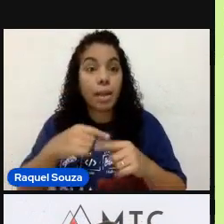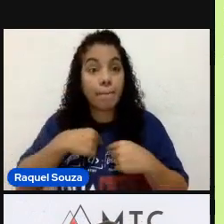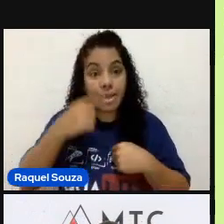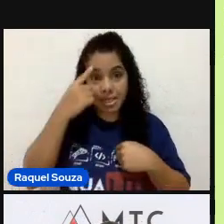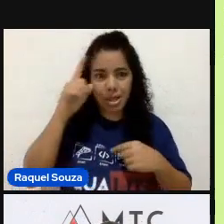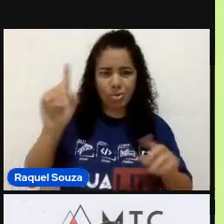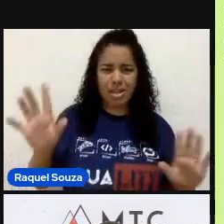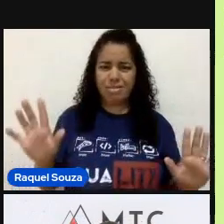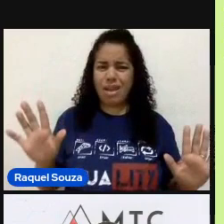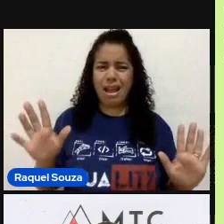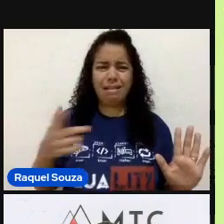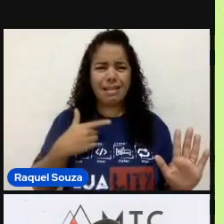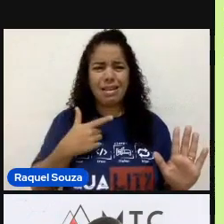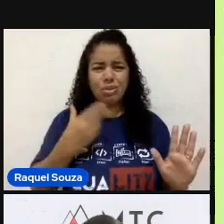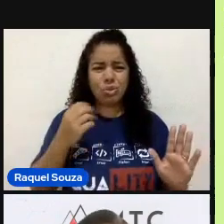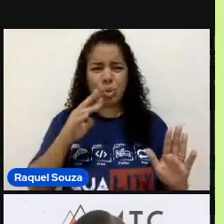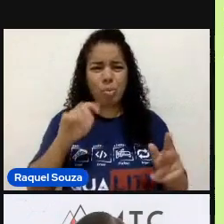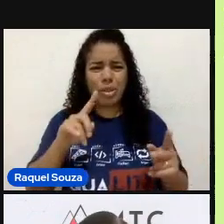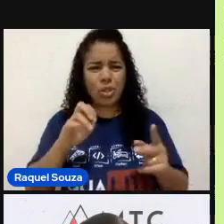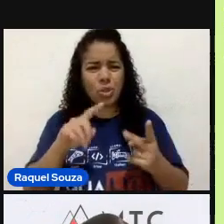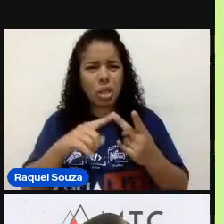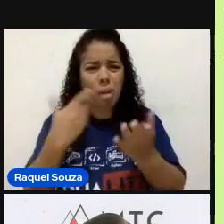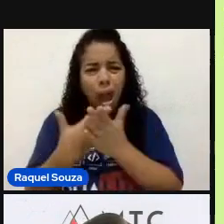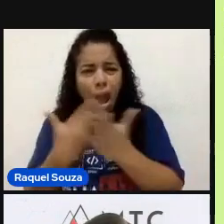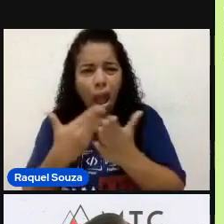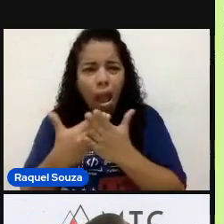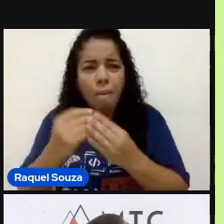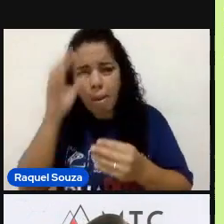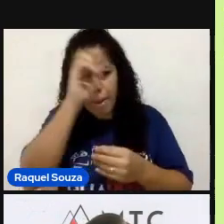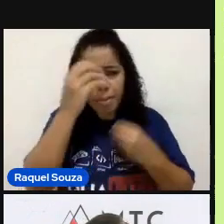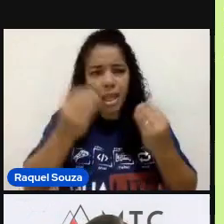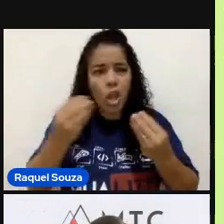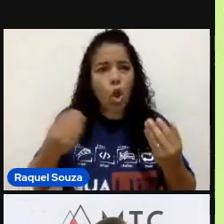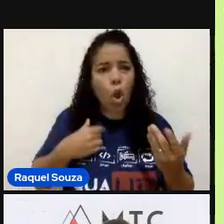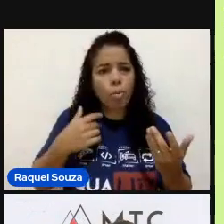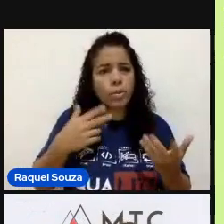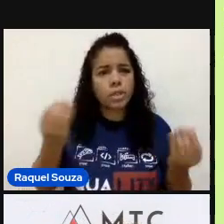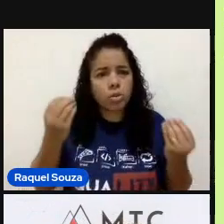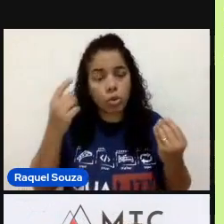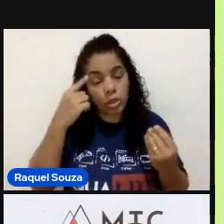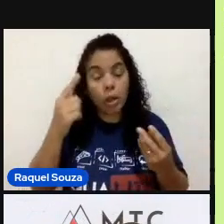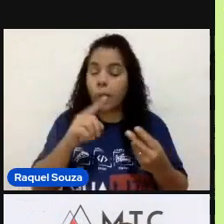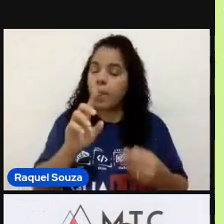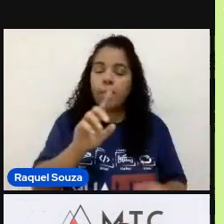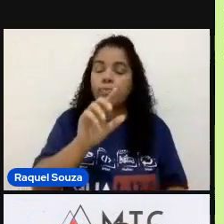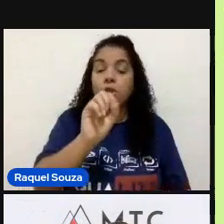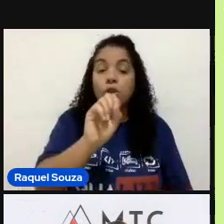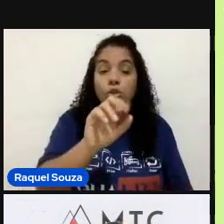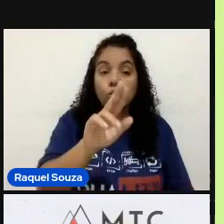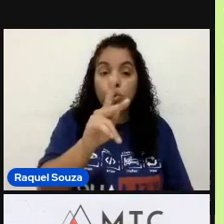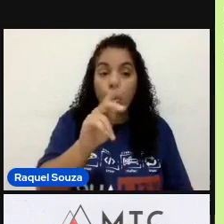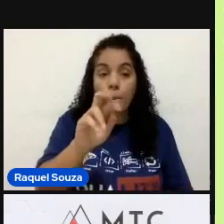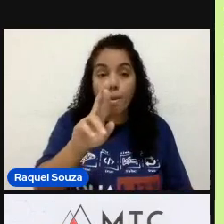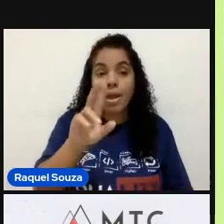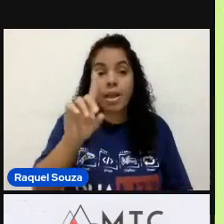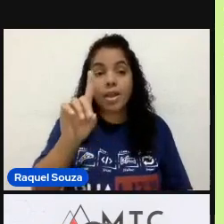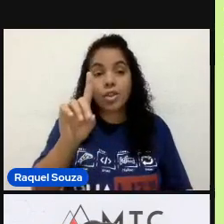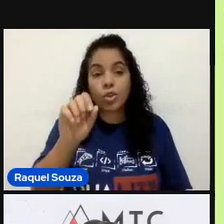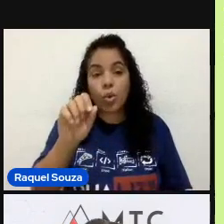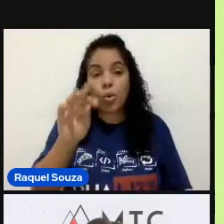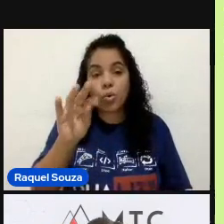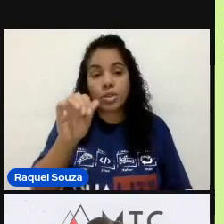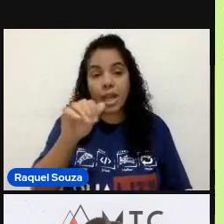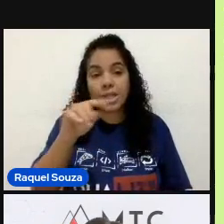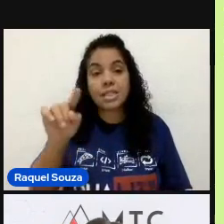tenho superdotação e preciso morrer de estudar para aprender? Então, a minha superdotação só serve para quando eu estou com o